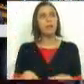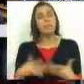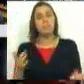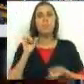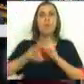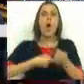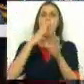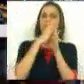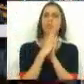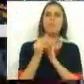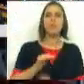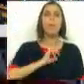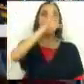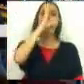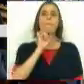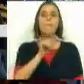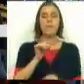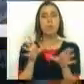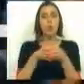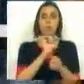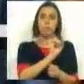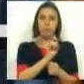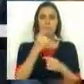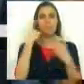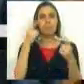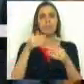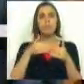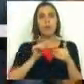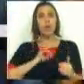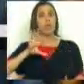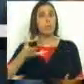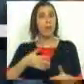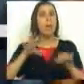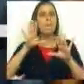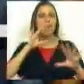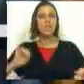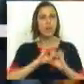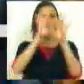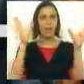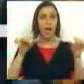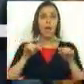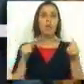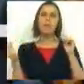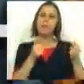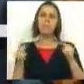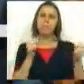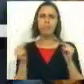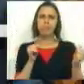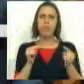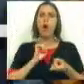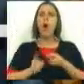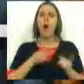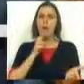qual era o modelo que o Sr. Ministro e o Ministério têm para o nosso país. Mas ficou claro ao longo deste debate qual